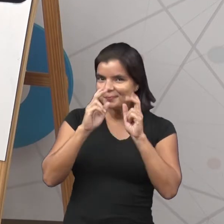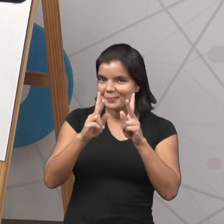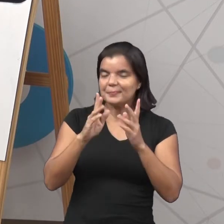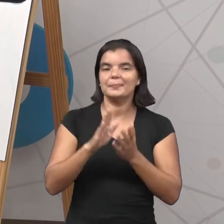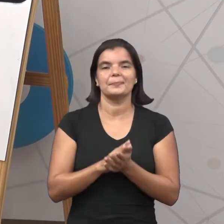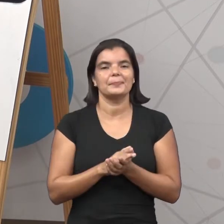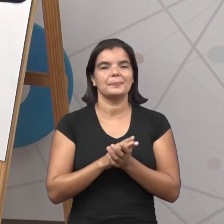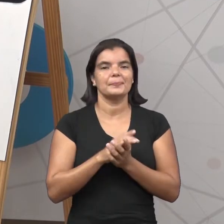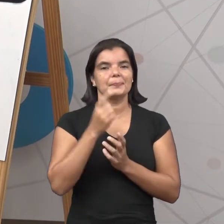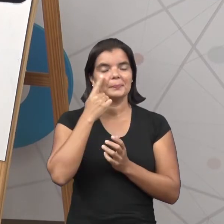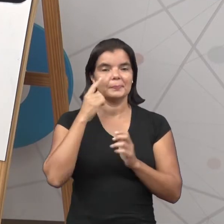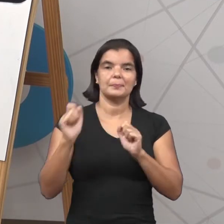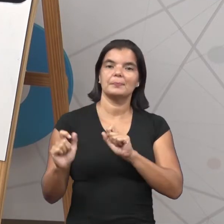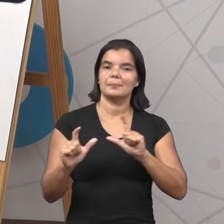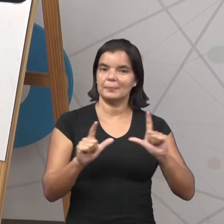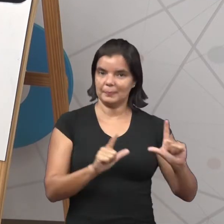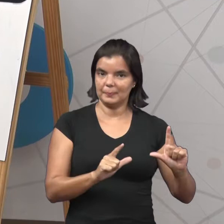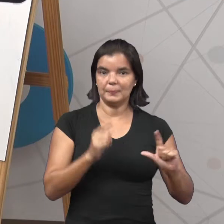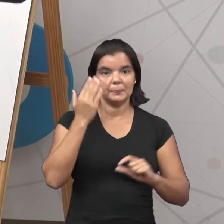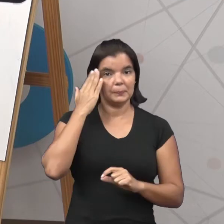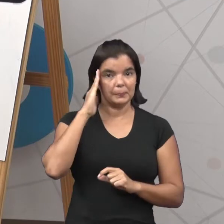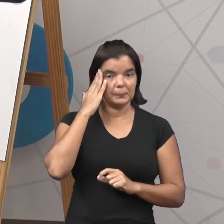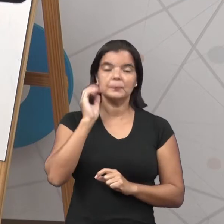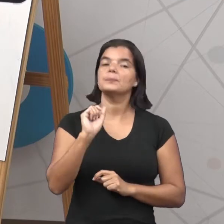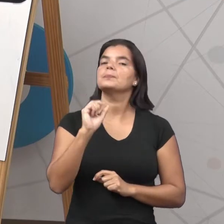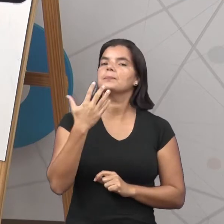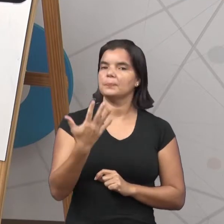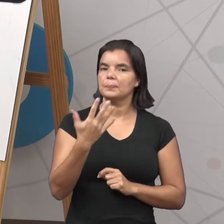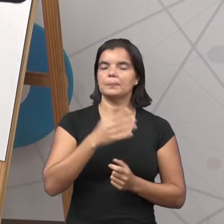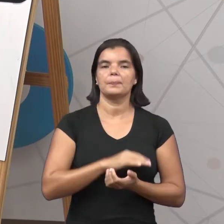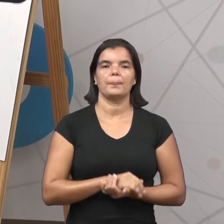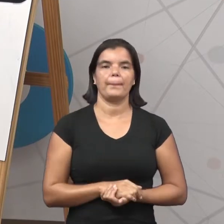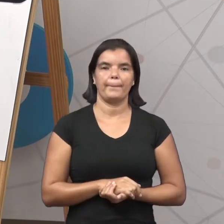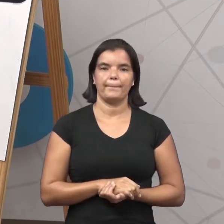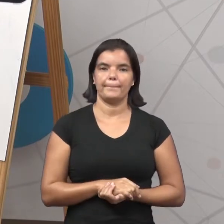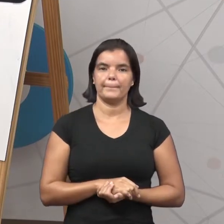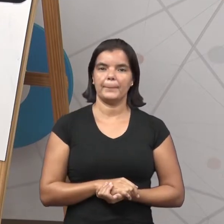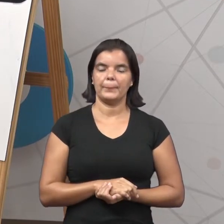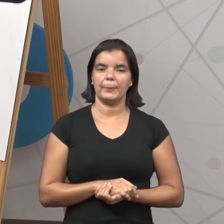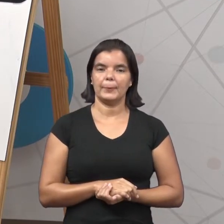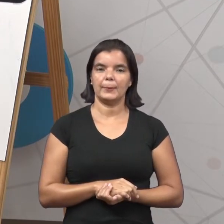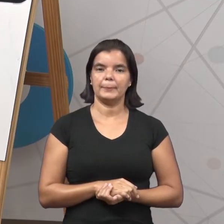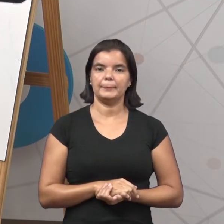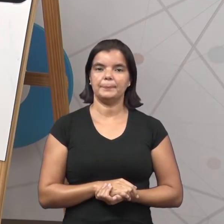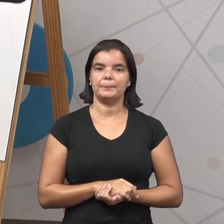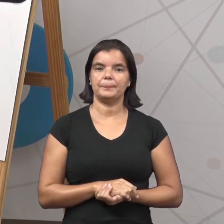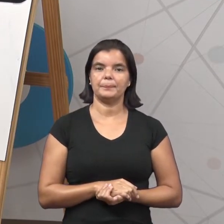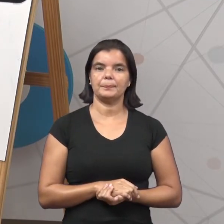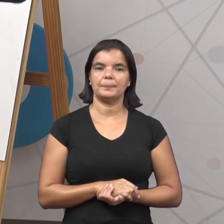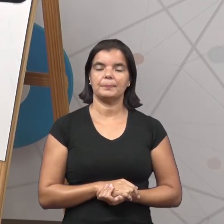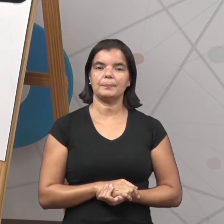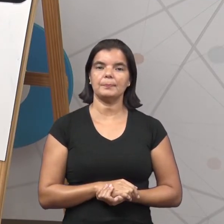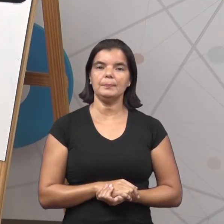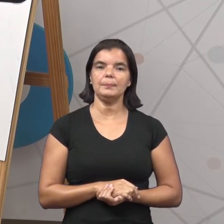Vamos voltar para lá para a gente continuar entendendo o que vai acontecer aqui. Vamos lá.